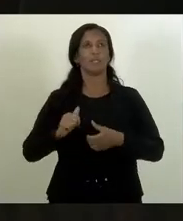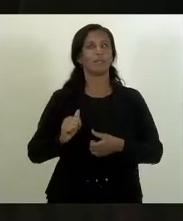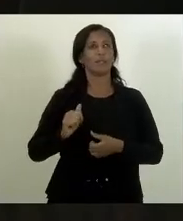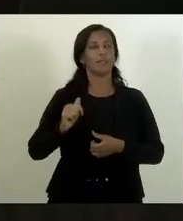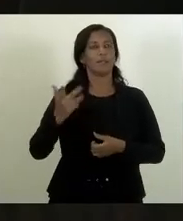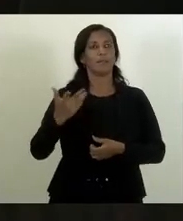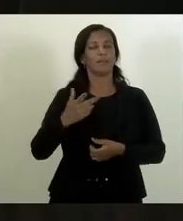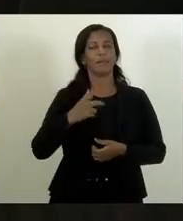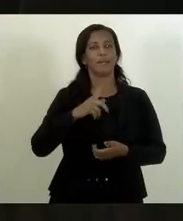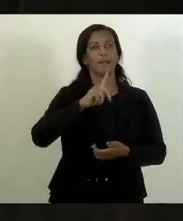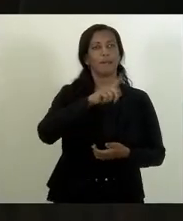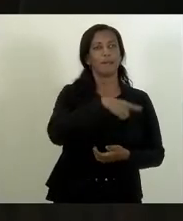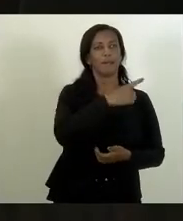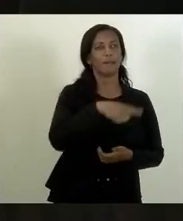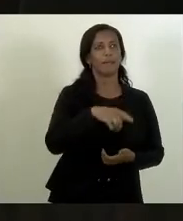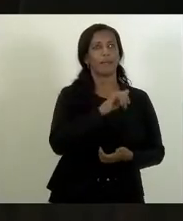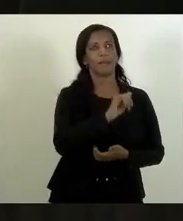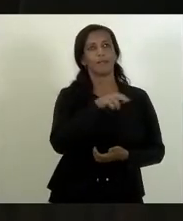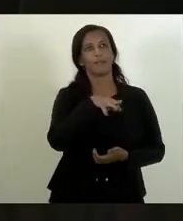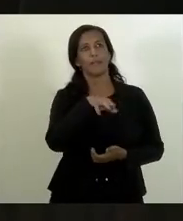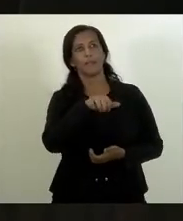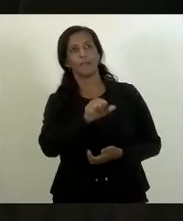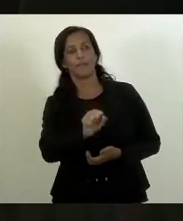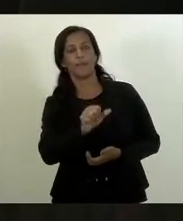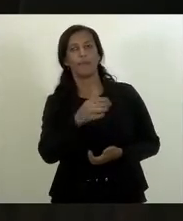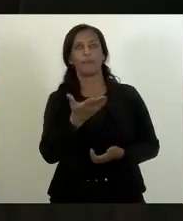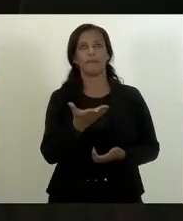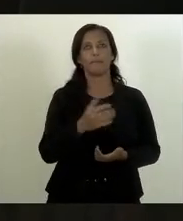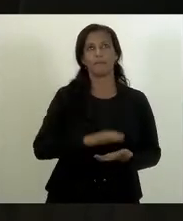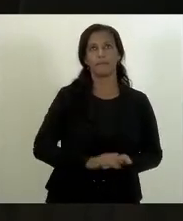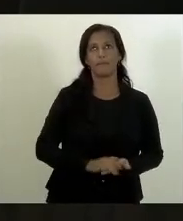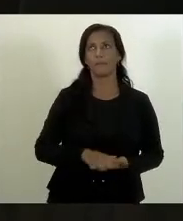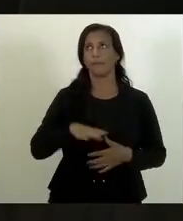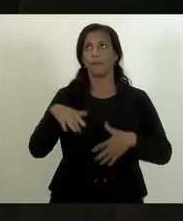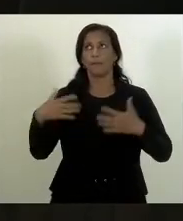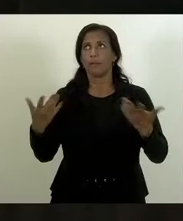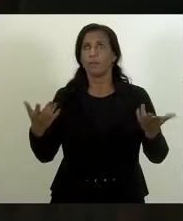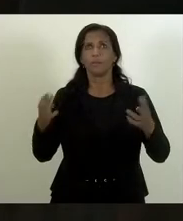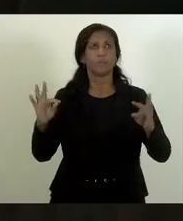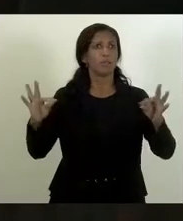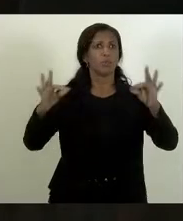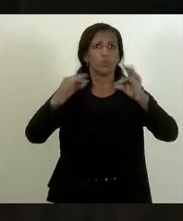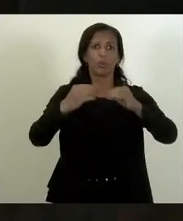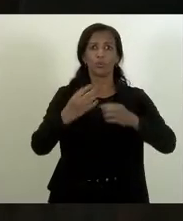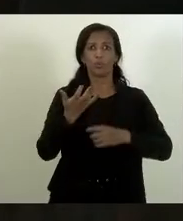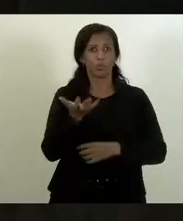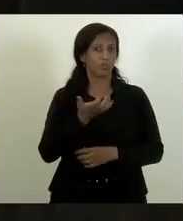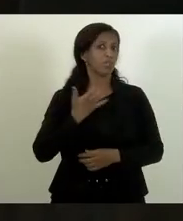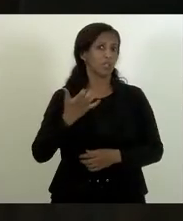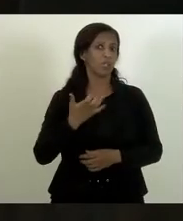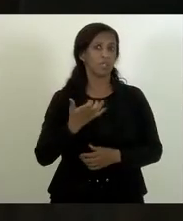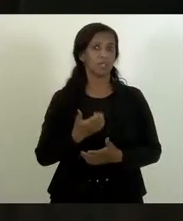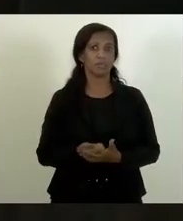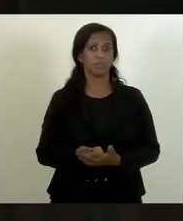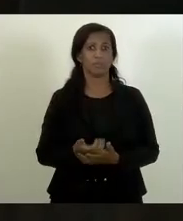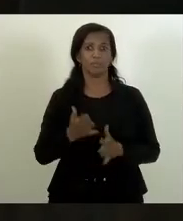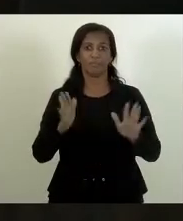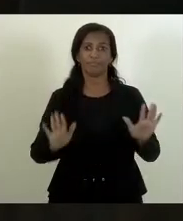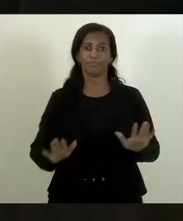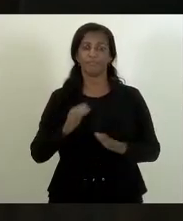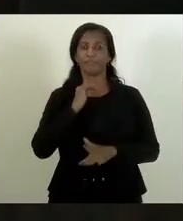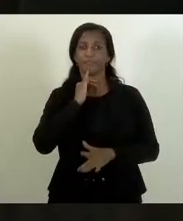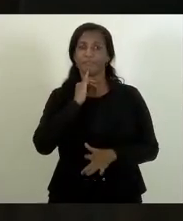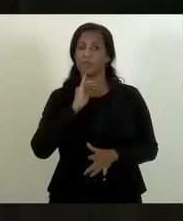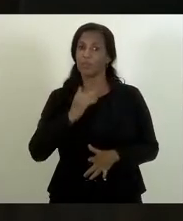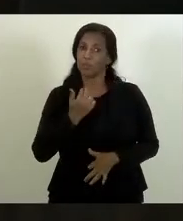telecomunicações do ICMS, para isentar, trouxer aqui, todos nós queríamos isso, mas infelizmente não é